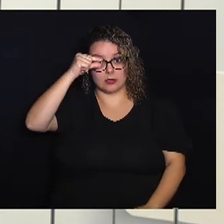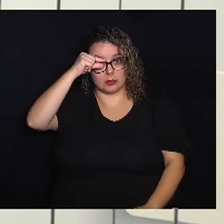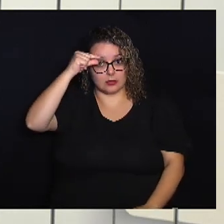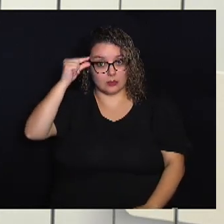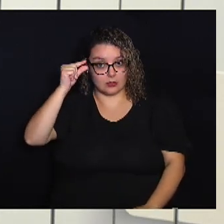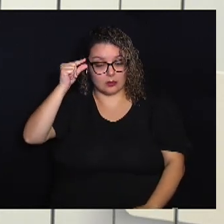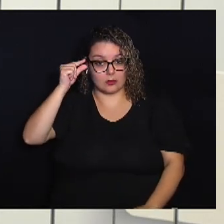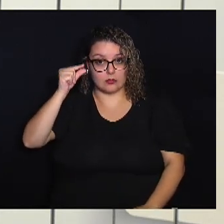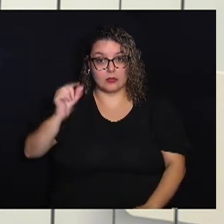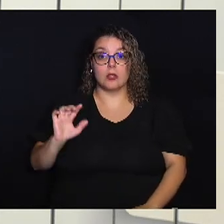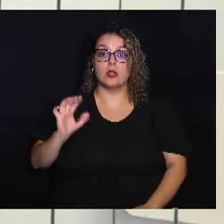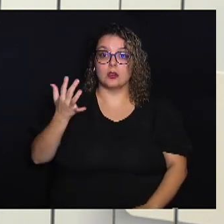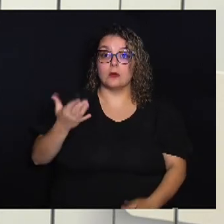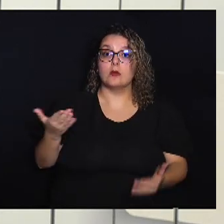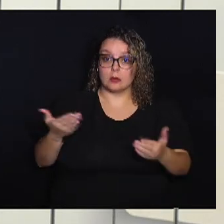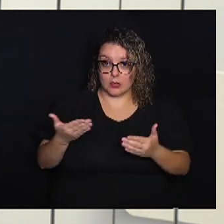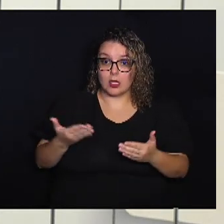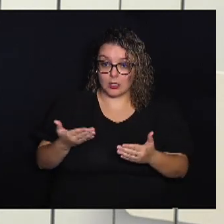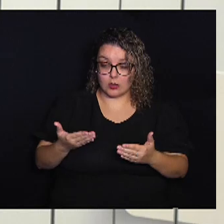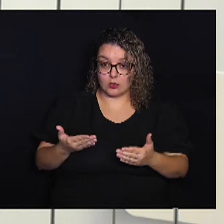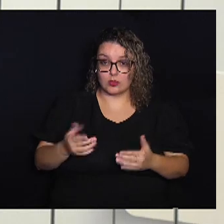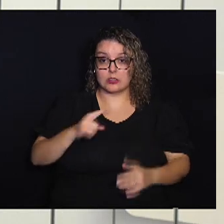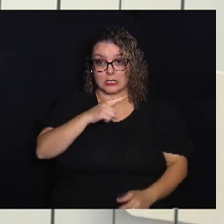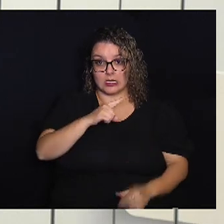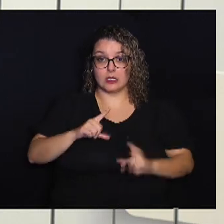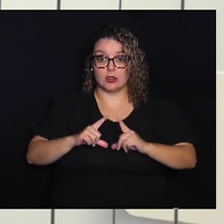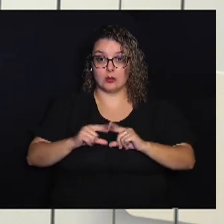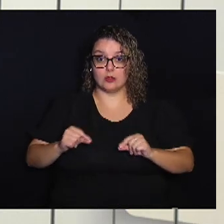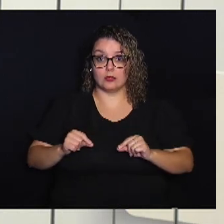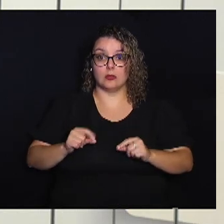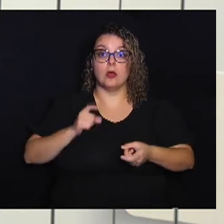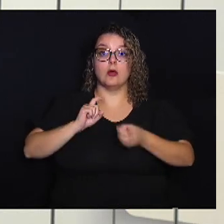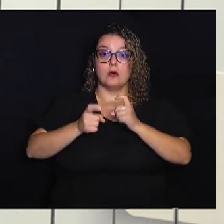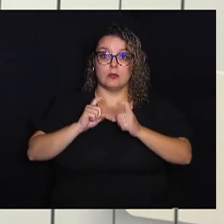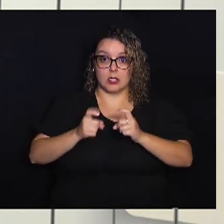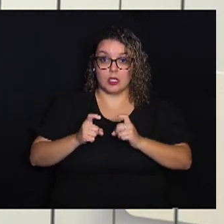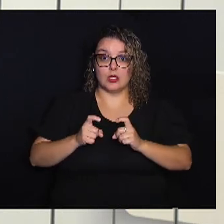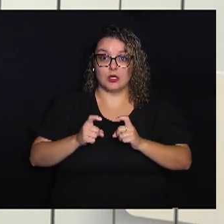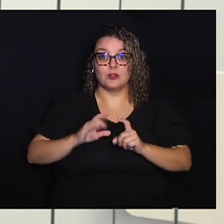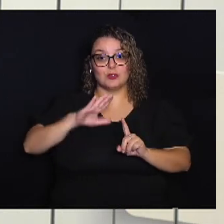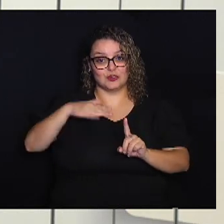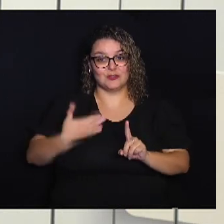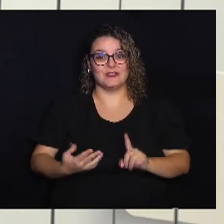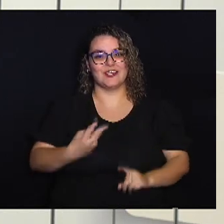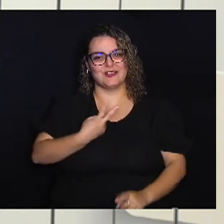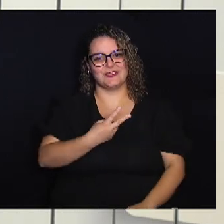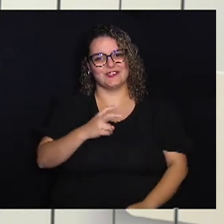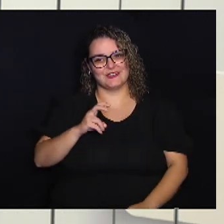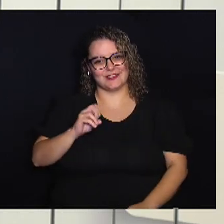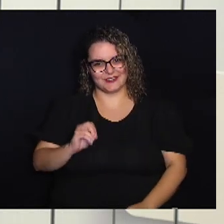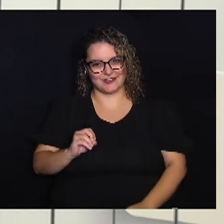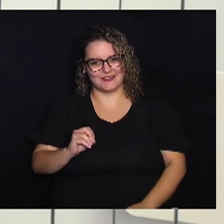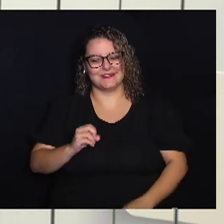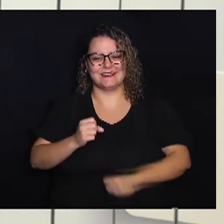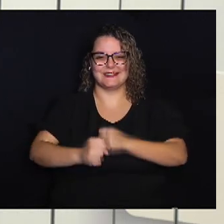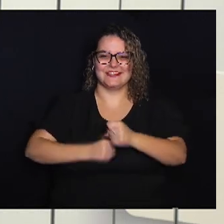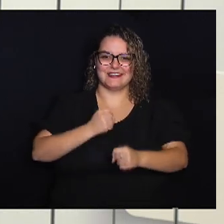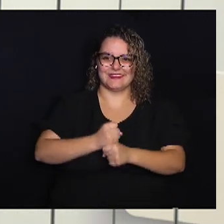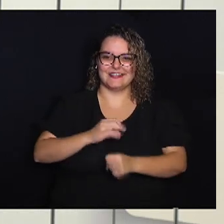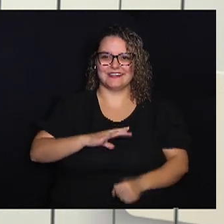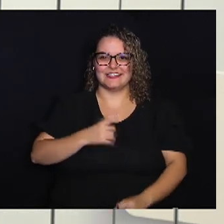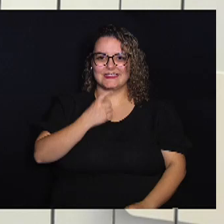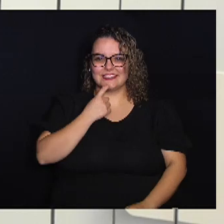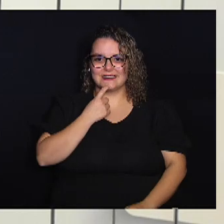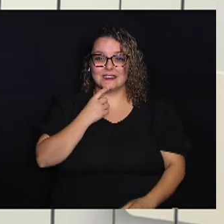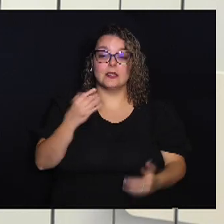Donizete, aconteceu agora há pouco, em Brasília, uma solenidade em homenagem aos 250 anos de Campinas,